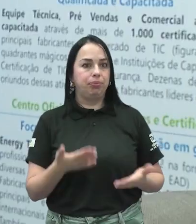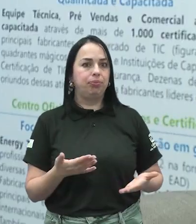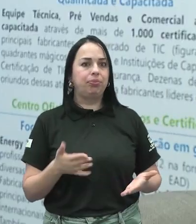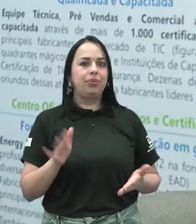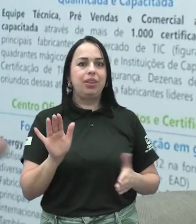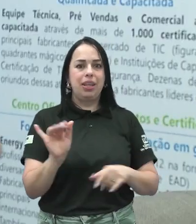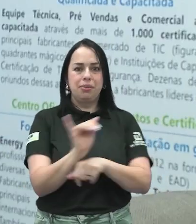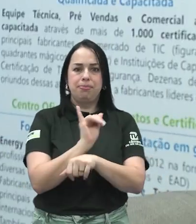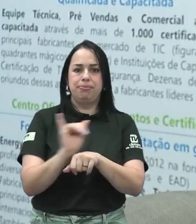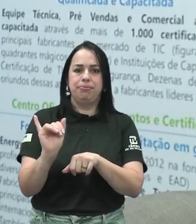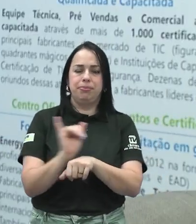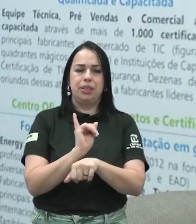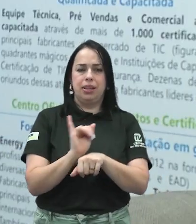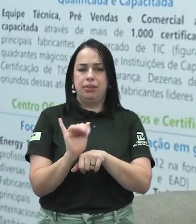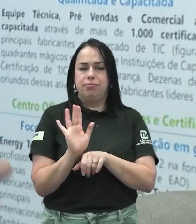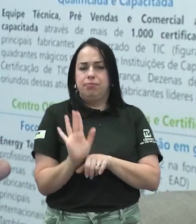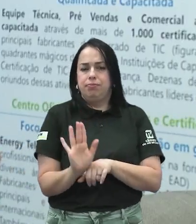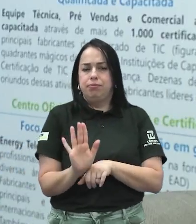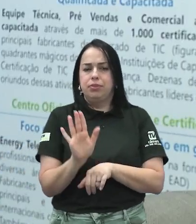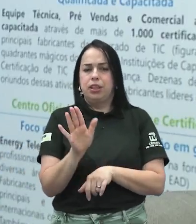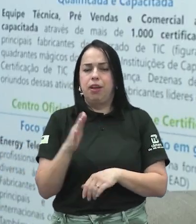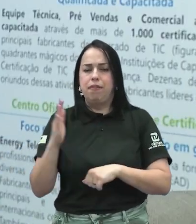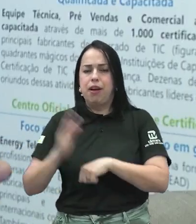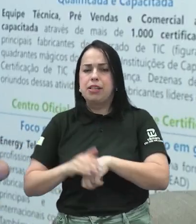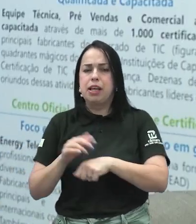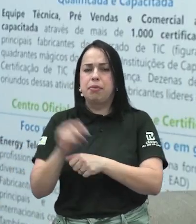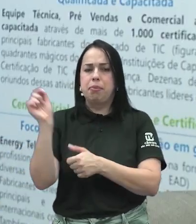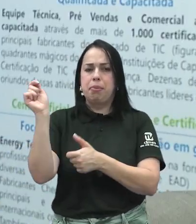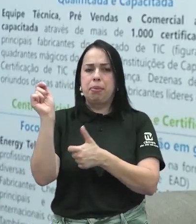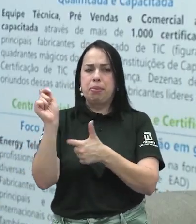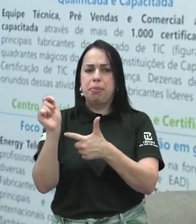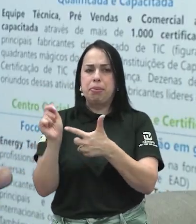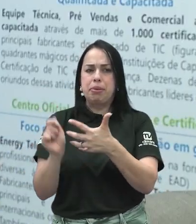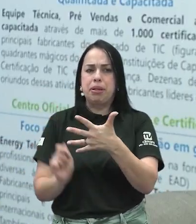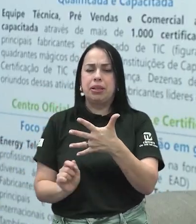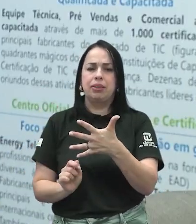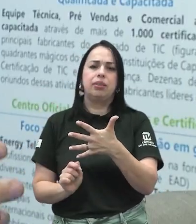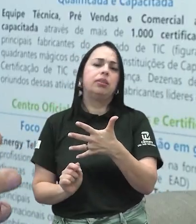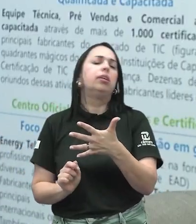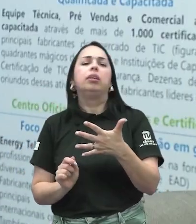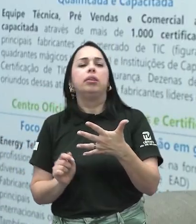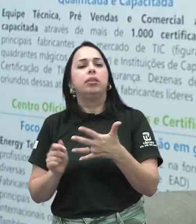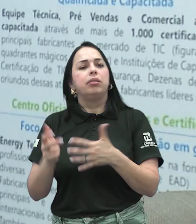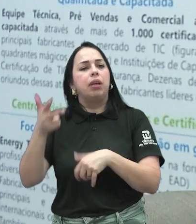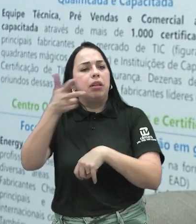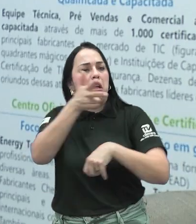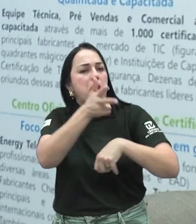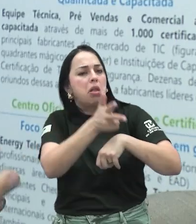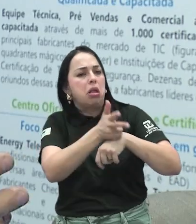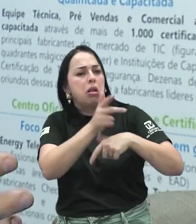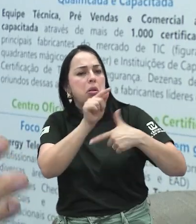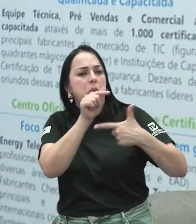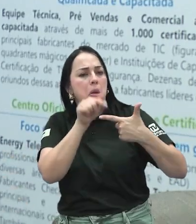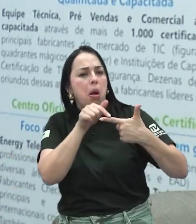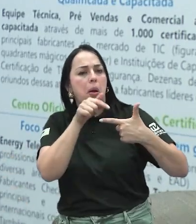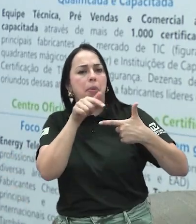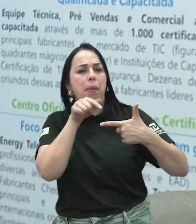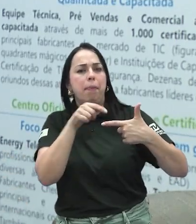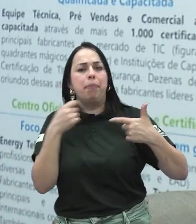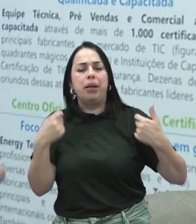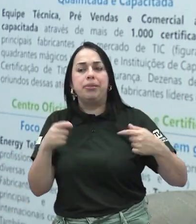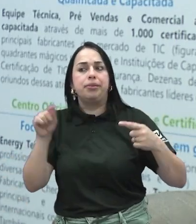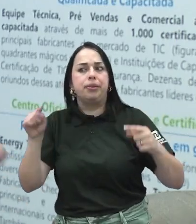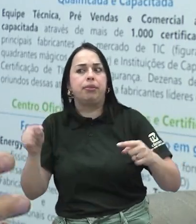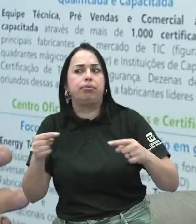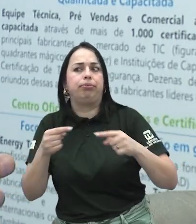medida em que você projeta que vai executar algumas coisas no sentido das Smart Cities, você